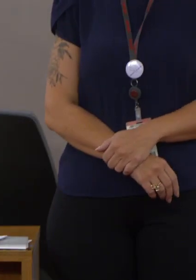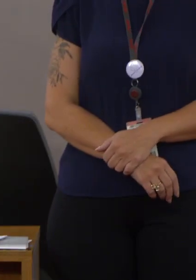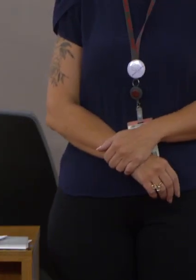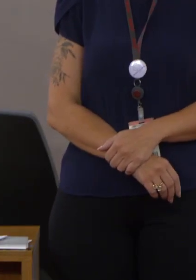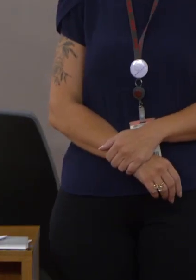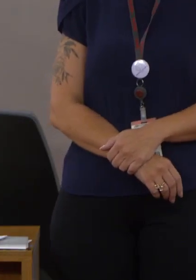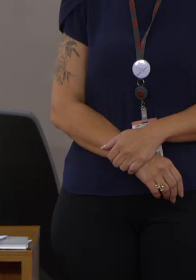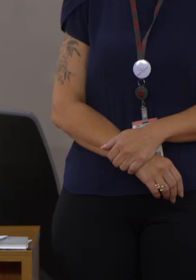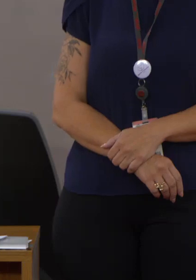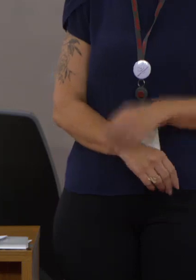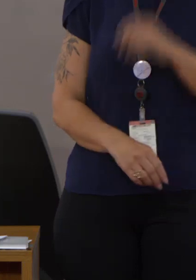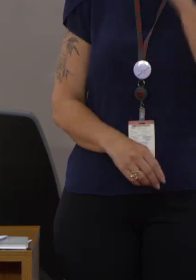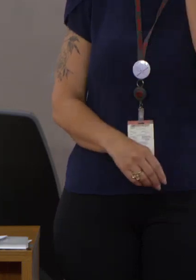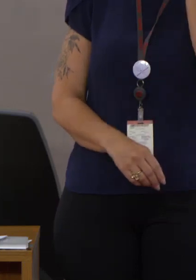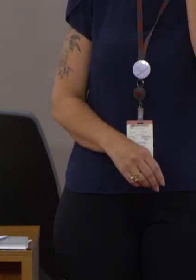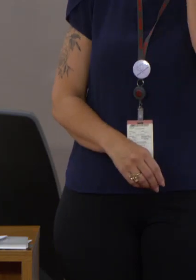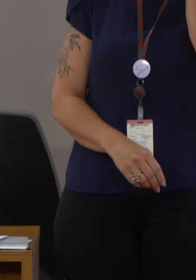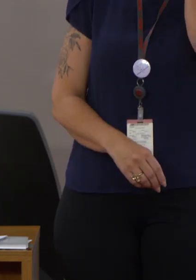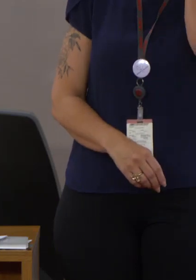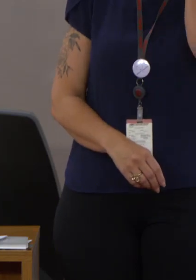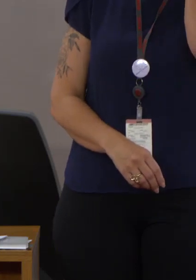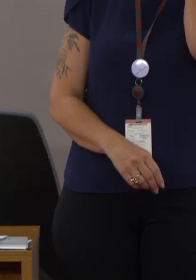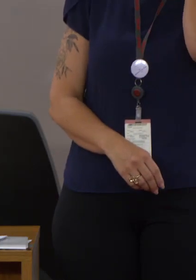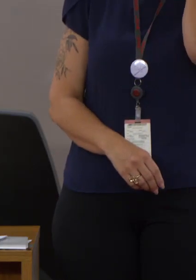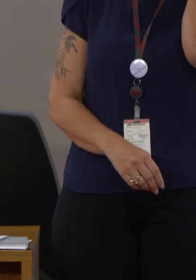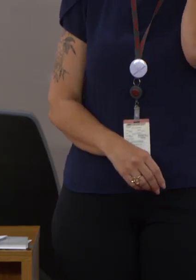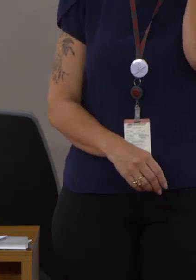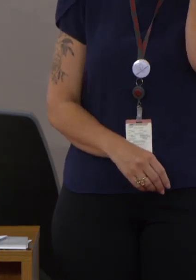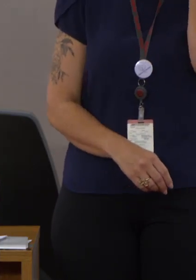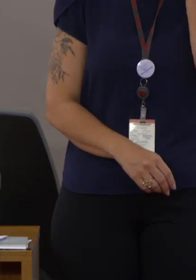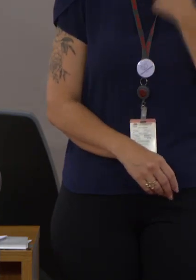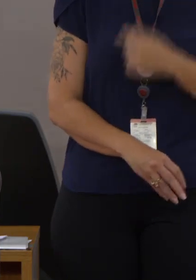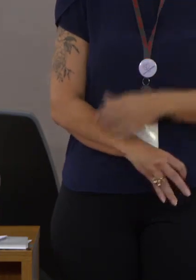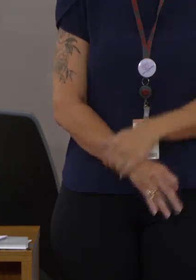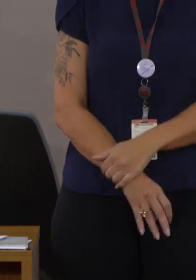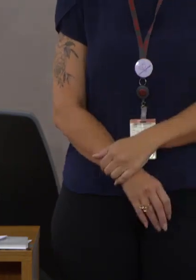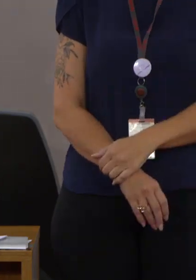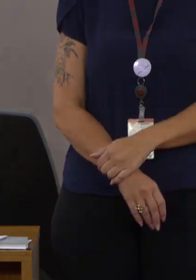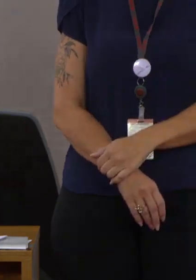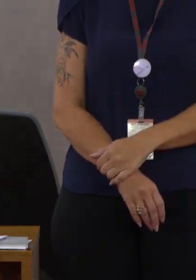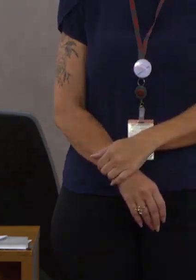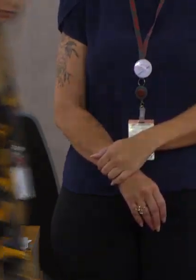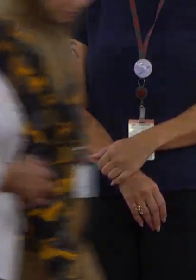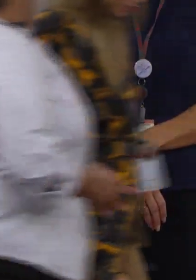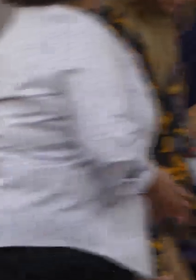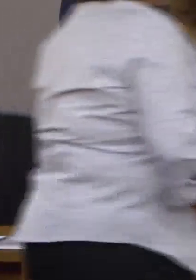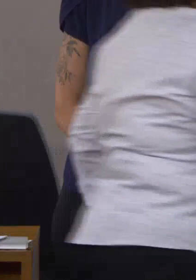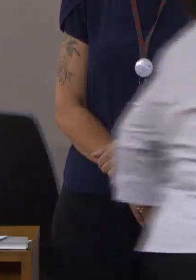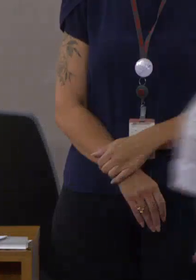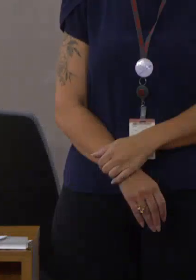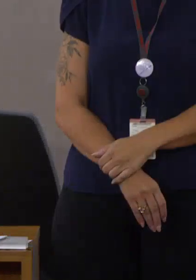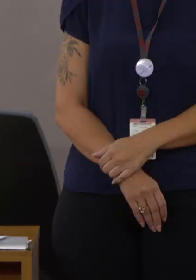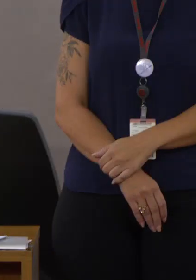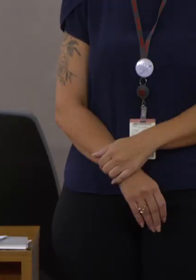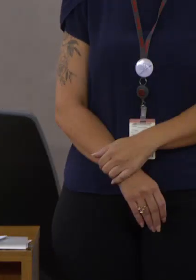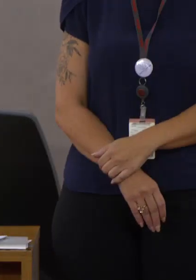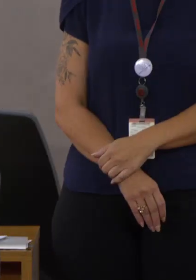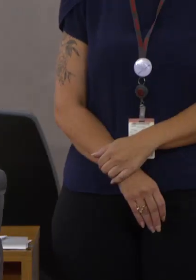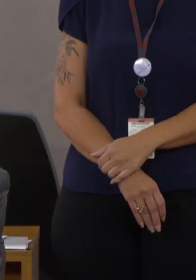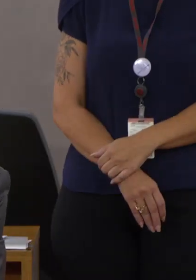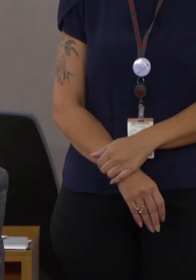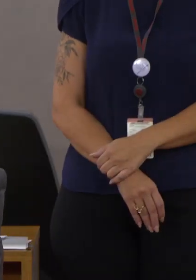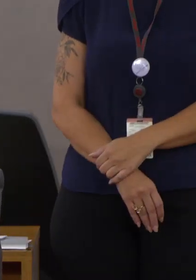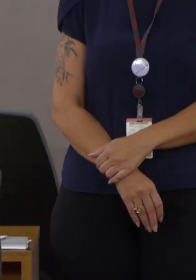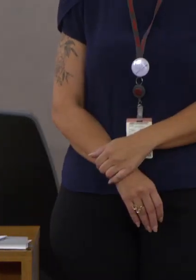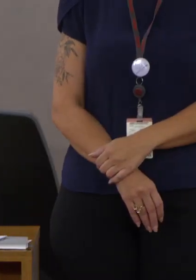precisam né fica aqui o meu conselho é buscar uma assessoria de um advogado ou de um advogado da confiança de vocês